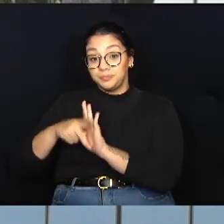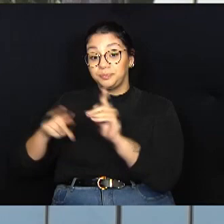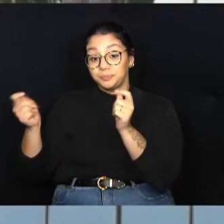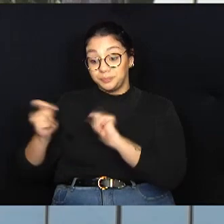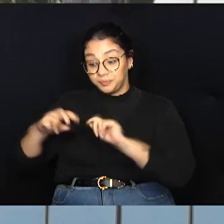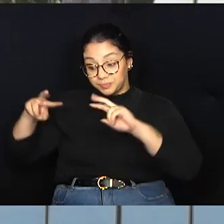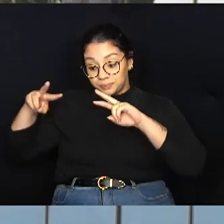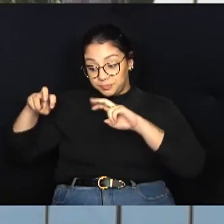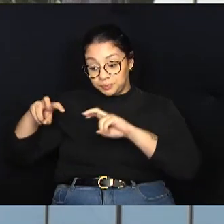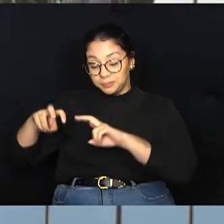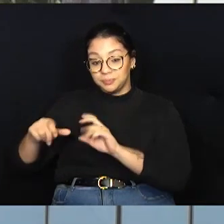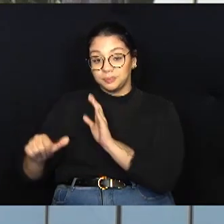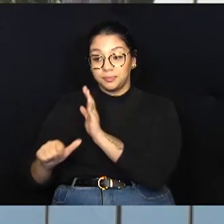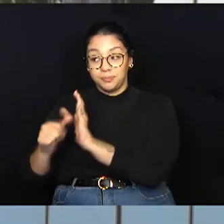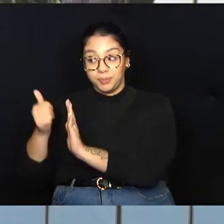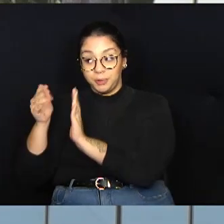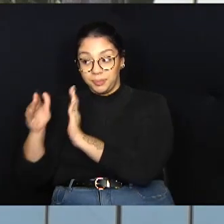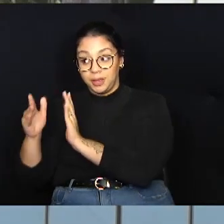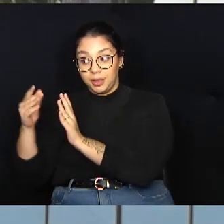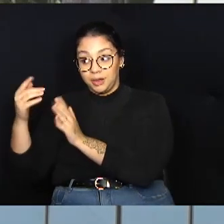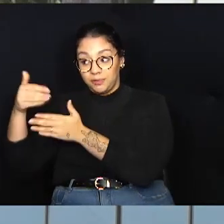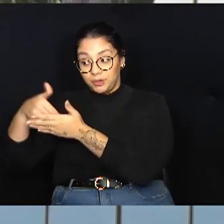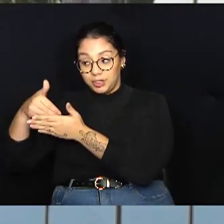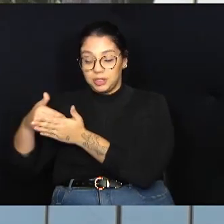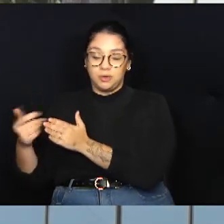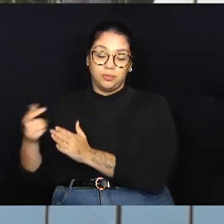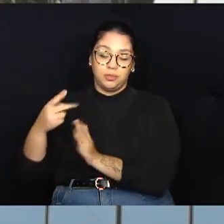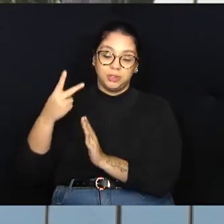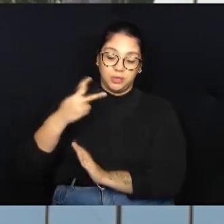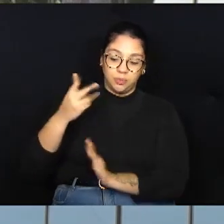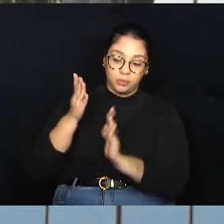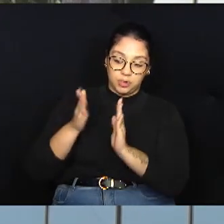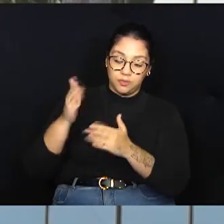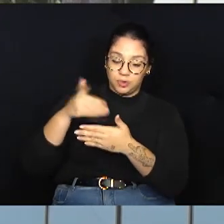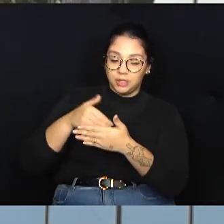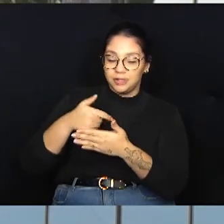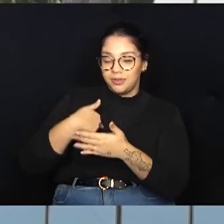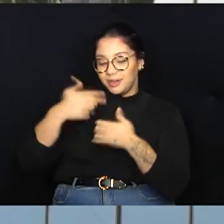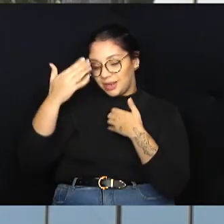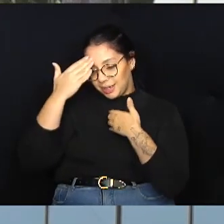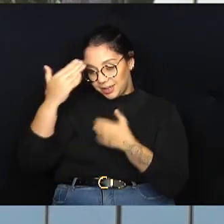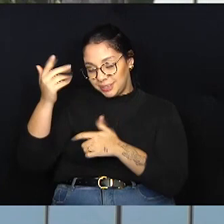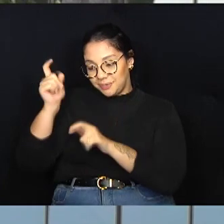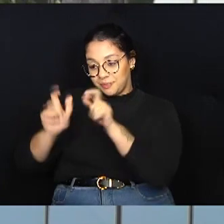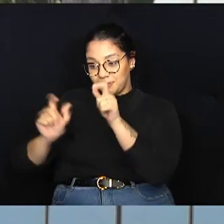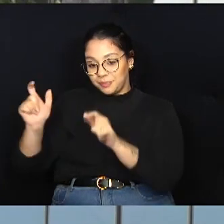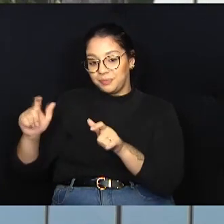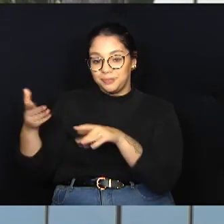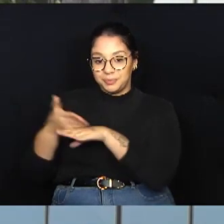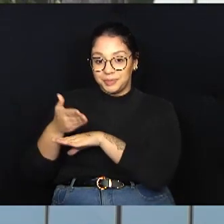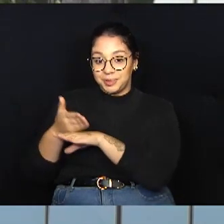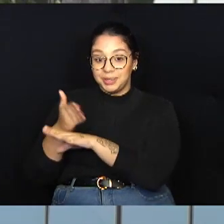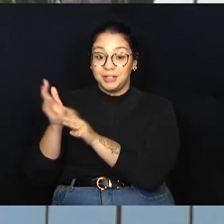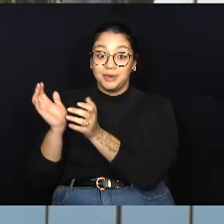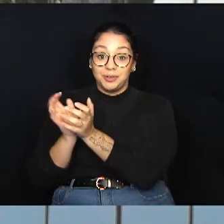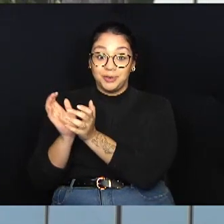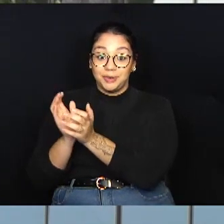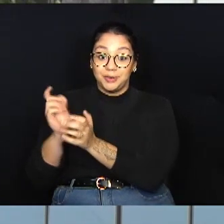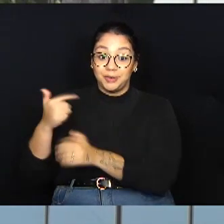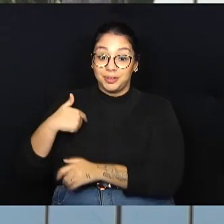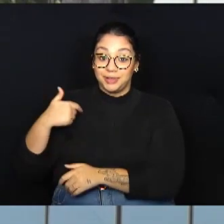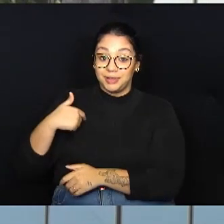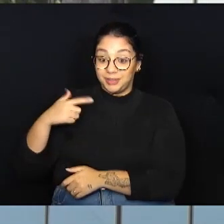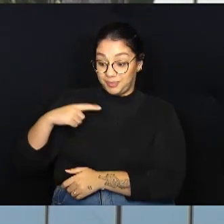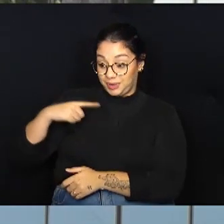analisados em primeira e segunda discussão. Então, é o meu agradecimento aos membros dessa comissão que me elegeram